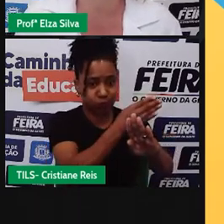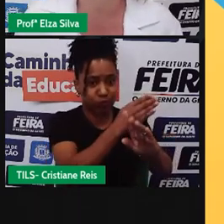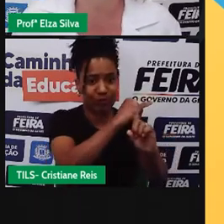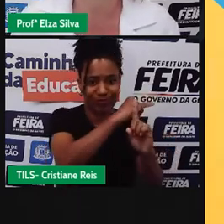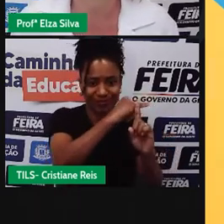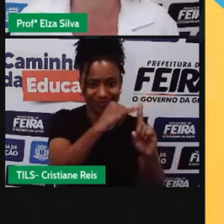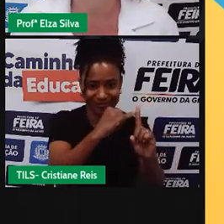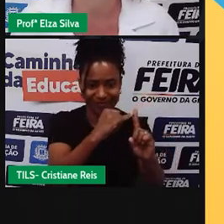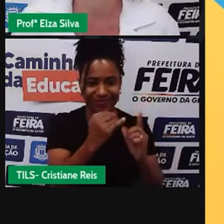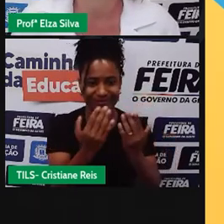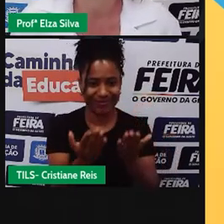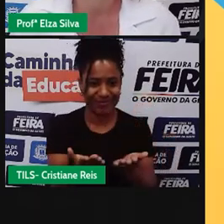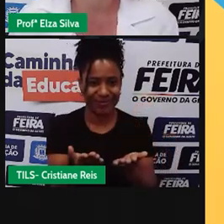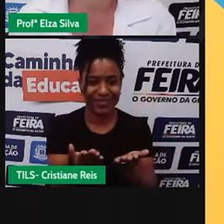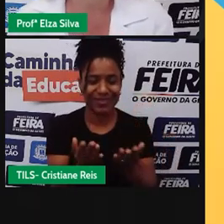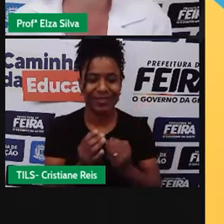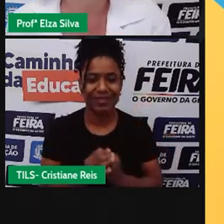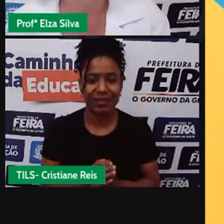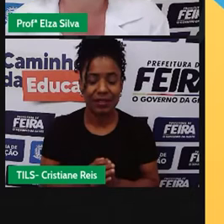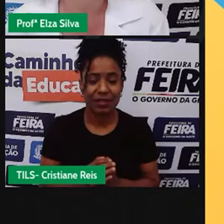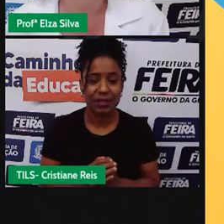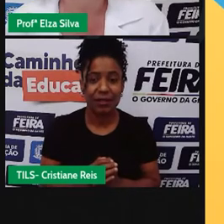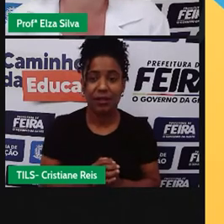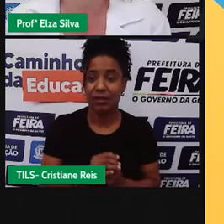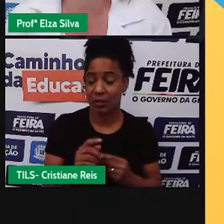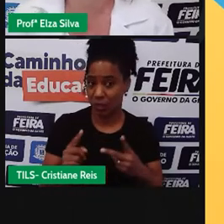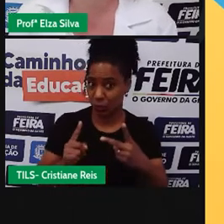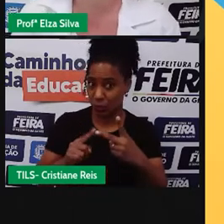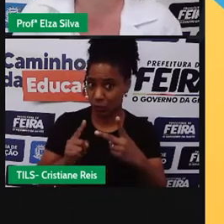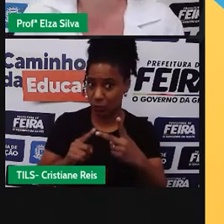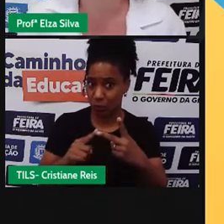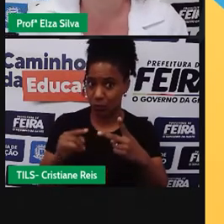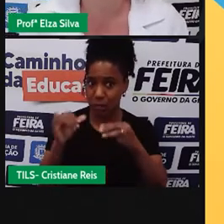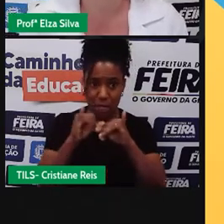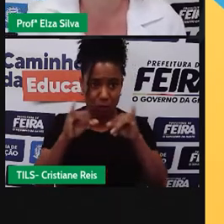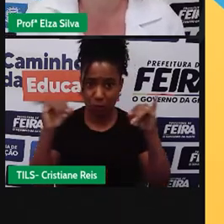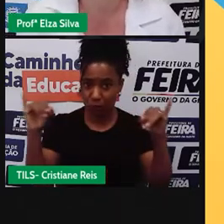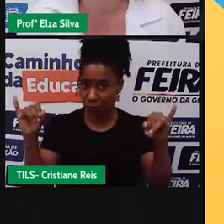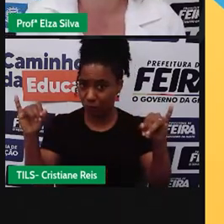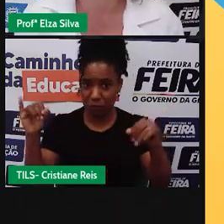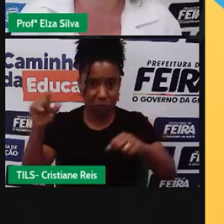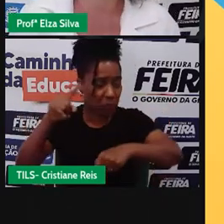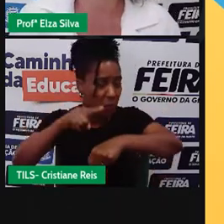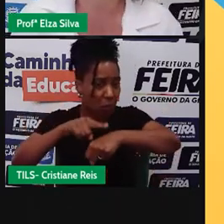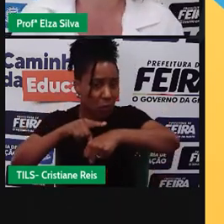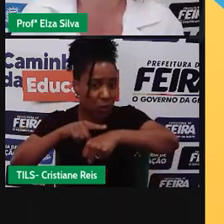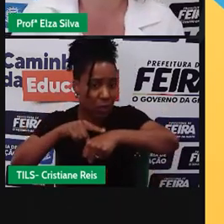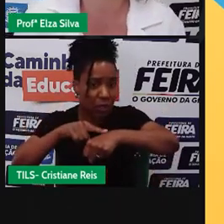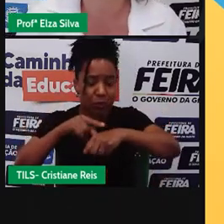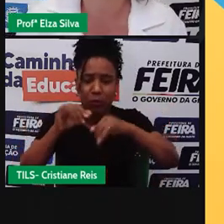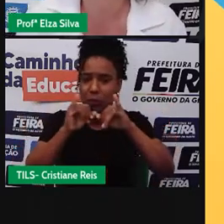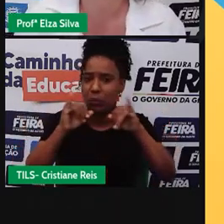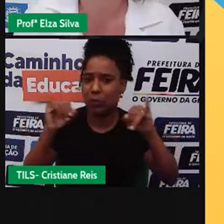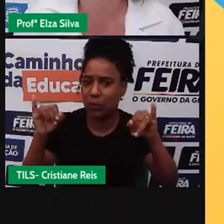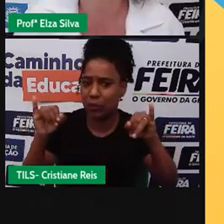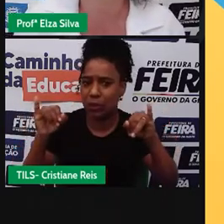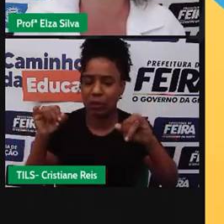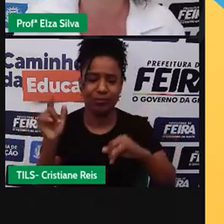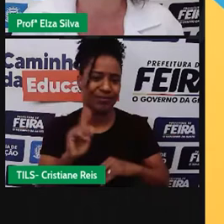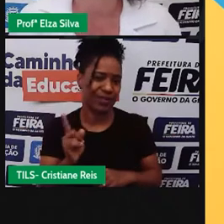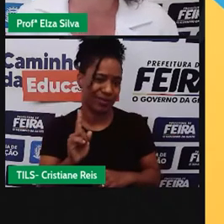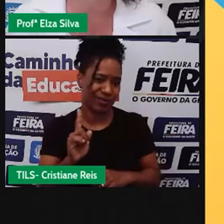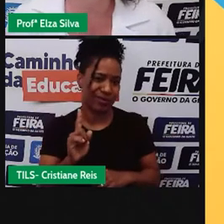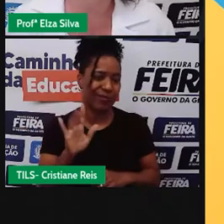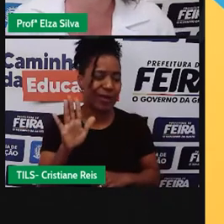or full-time. Já no segundo anúncio, eles não especificam. Mas, em se tratando de um